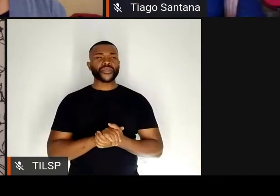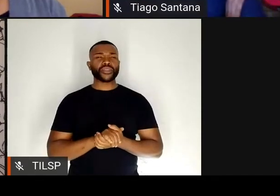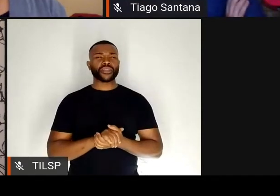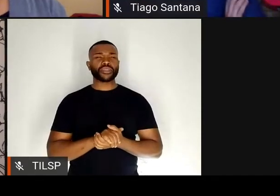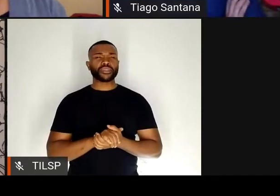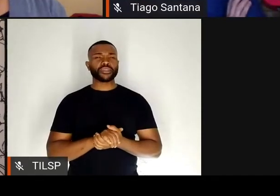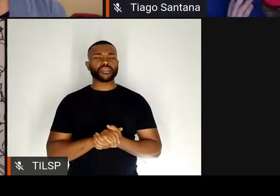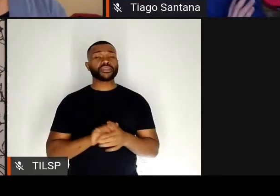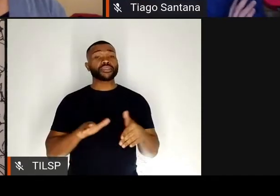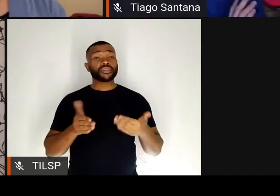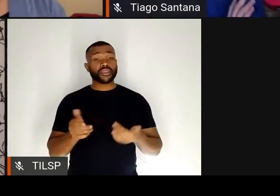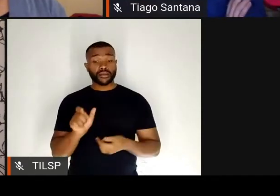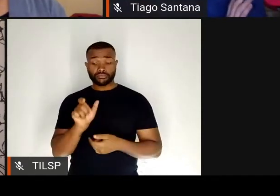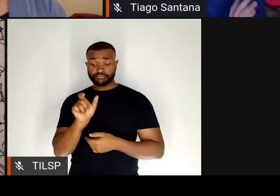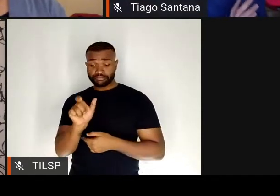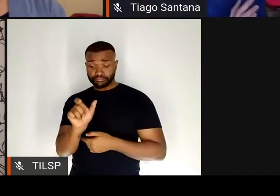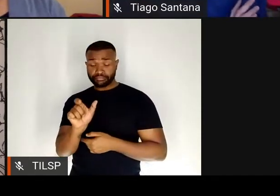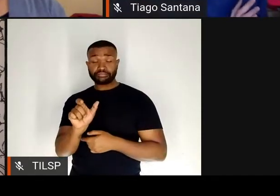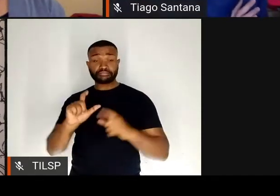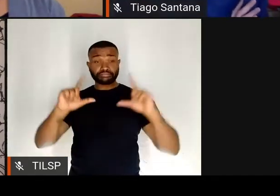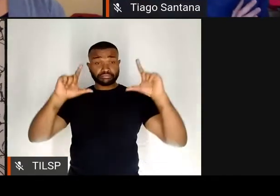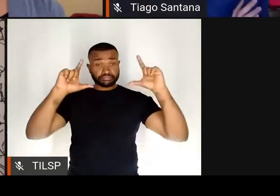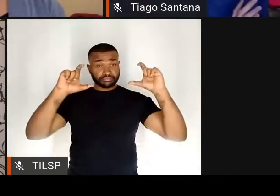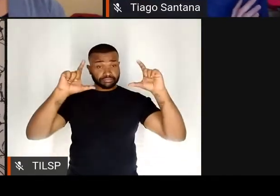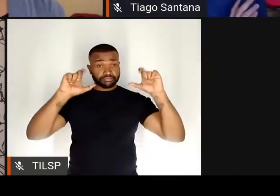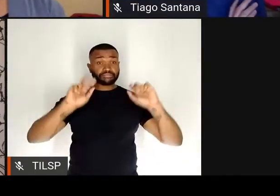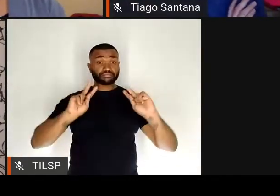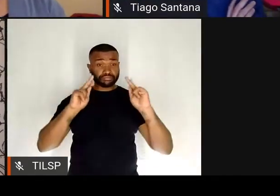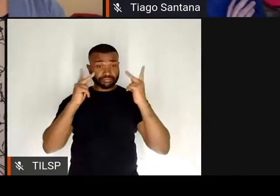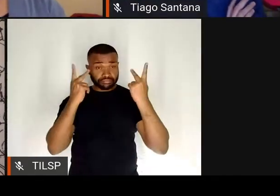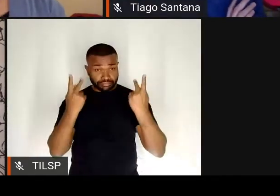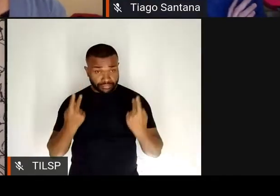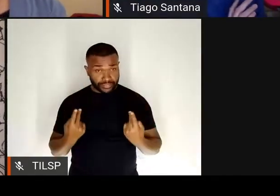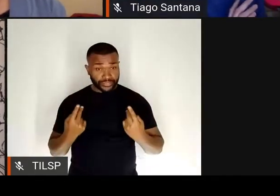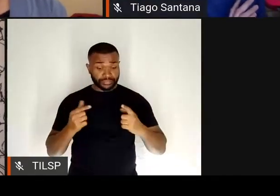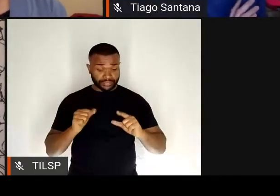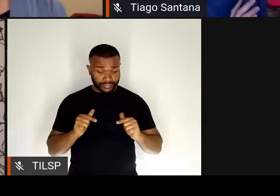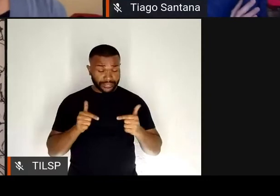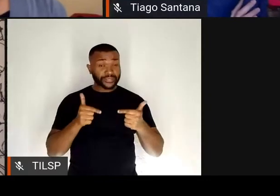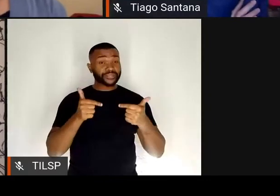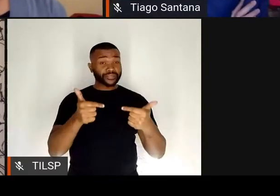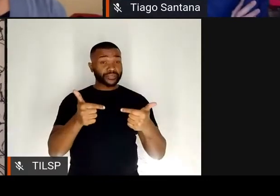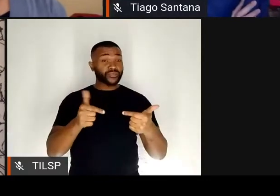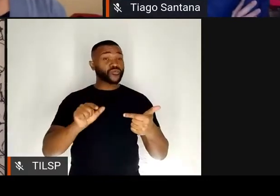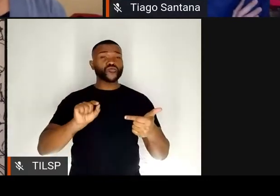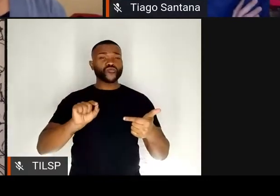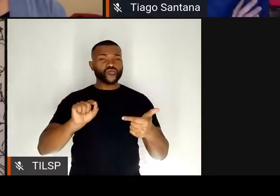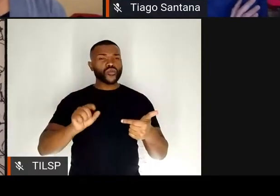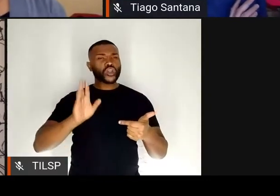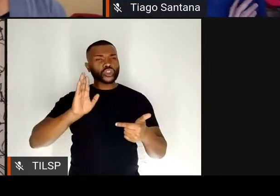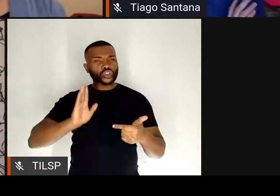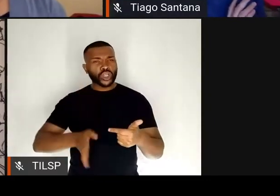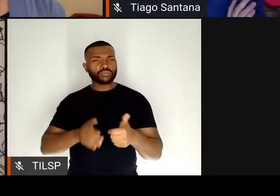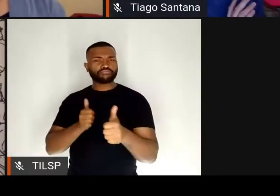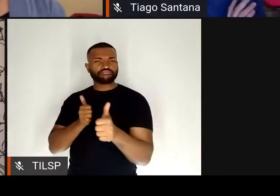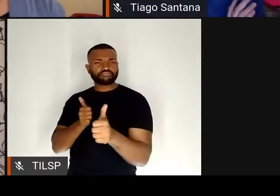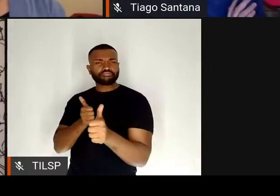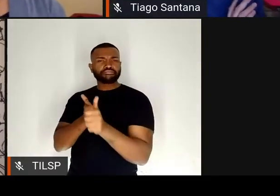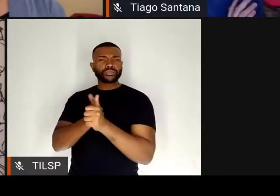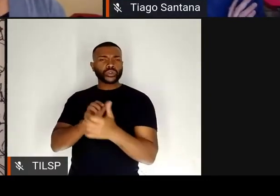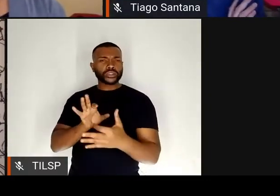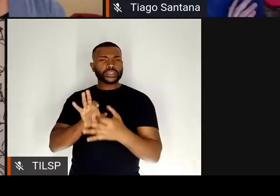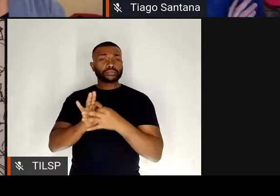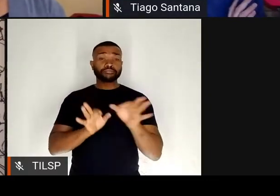O termo fotografia humanista no entre guerras, ele estava muito proximamente ligado a essa